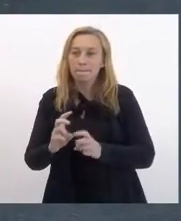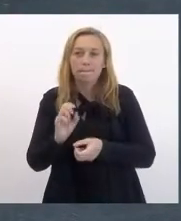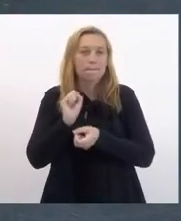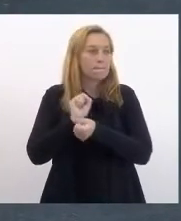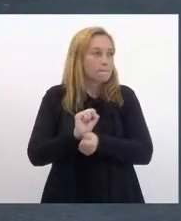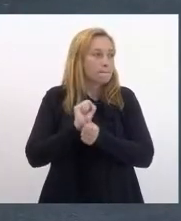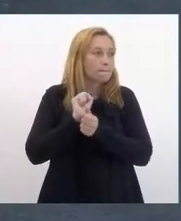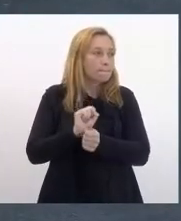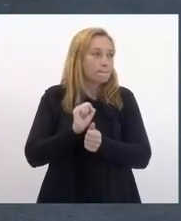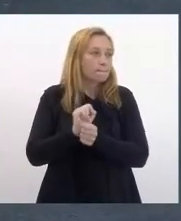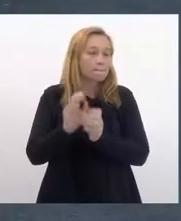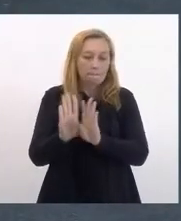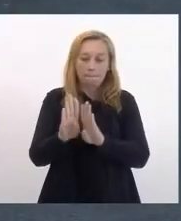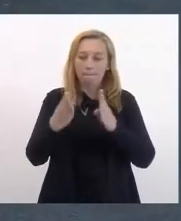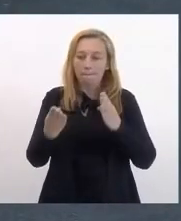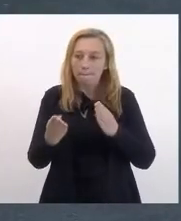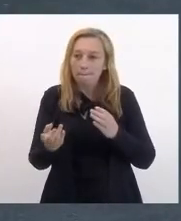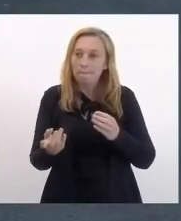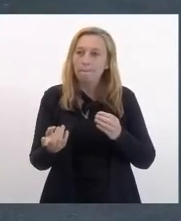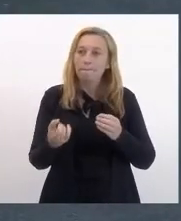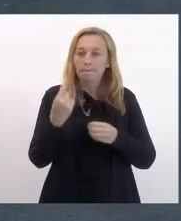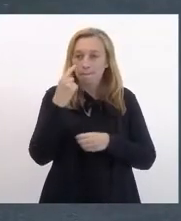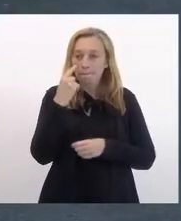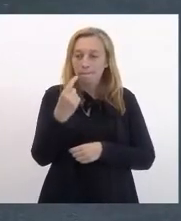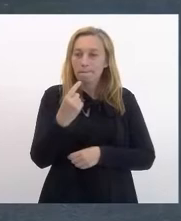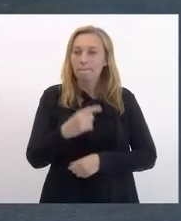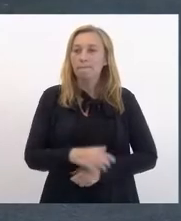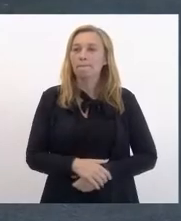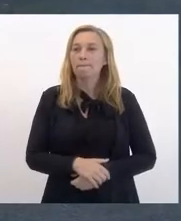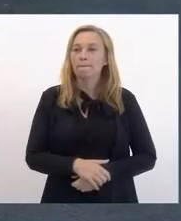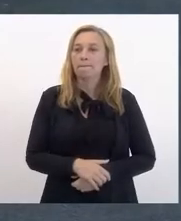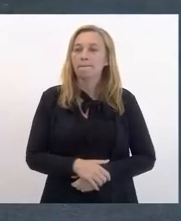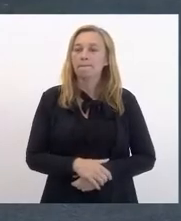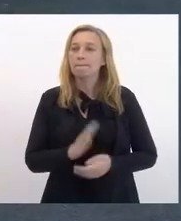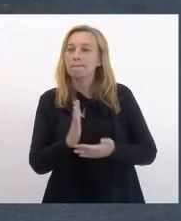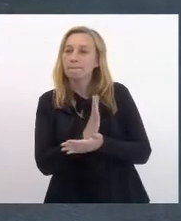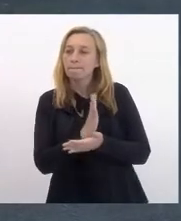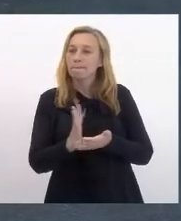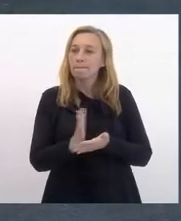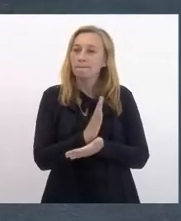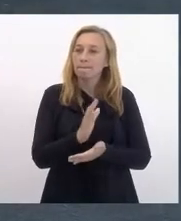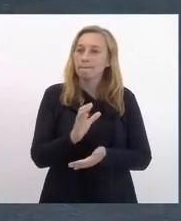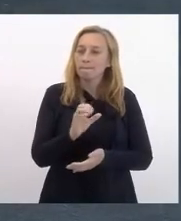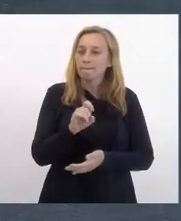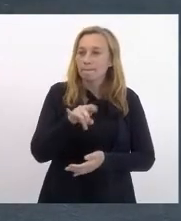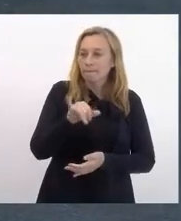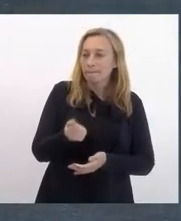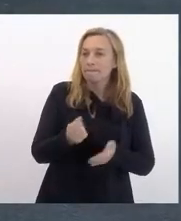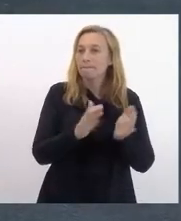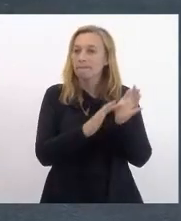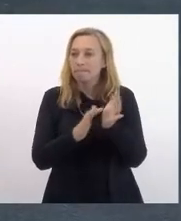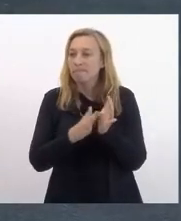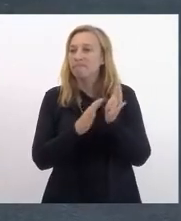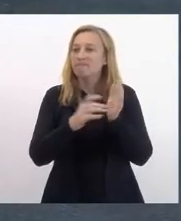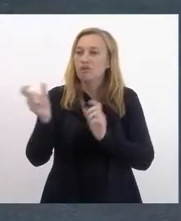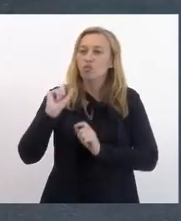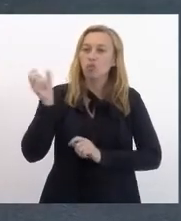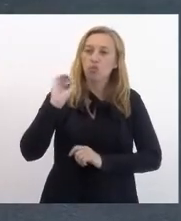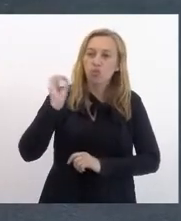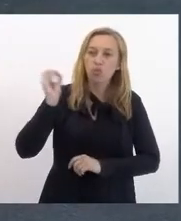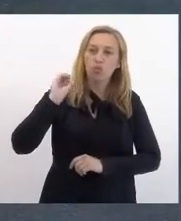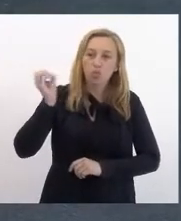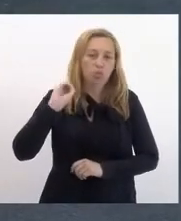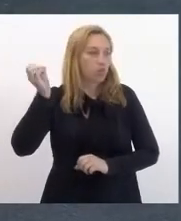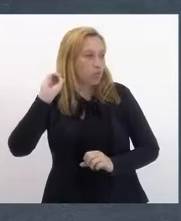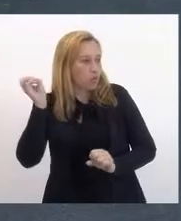a estação reabrir, assistindo um partido alto com algumas caixinhas de fósforo balançando ali aquele